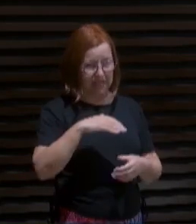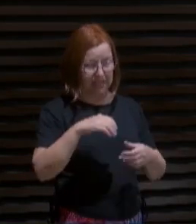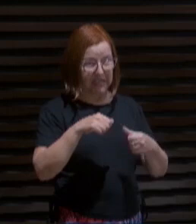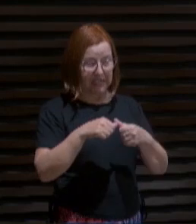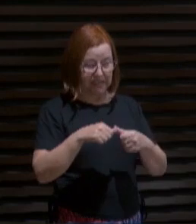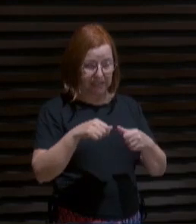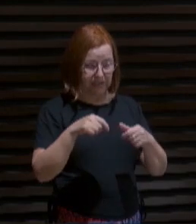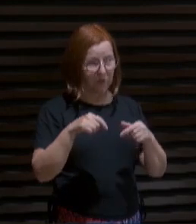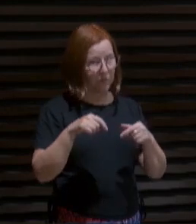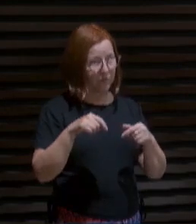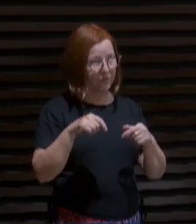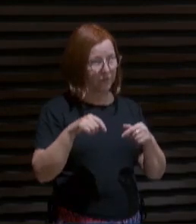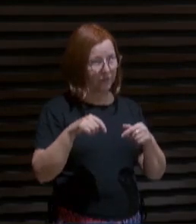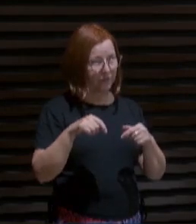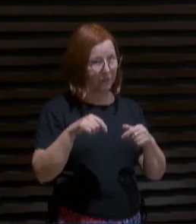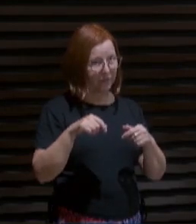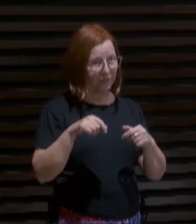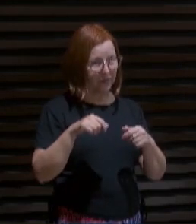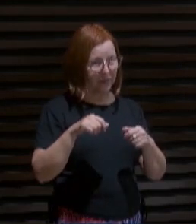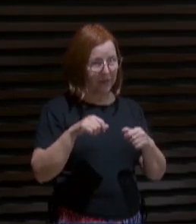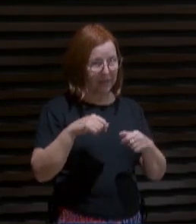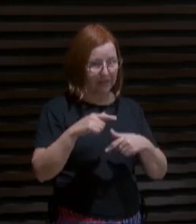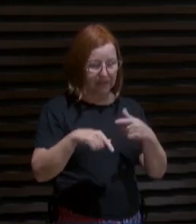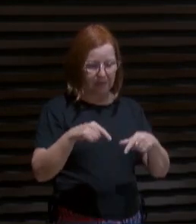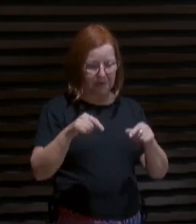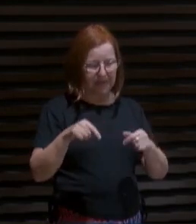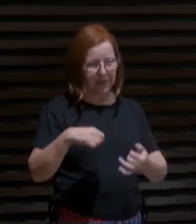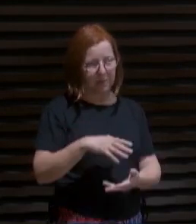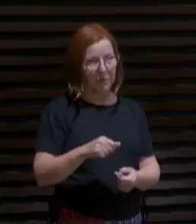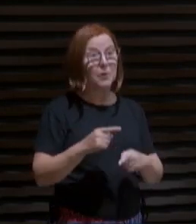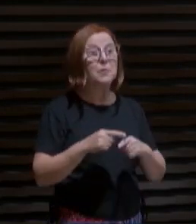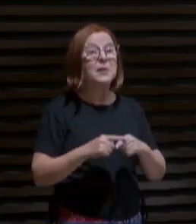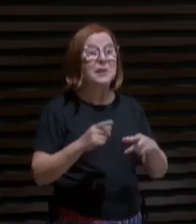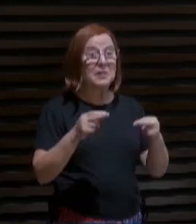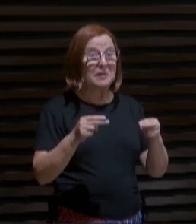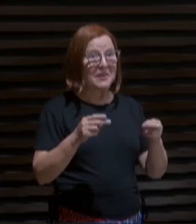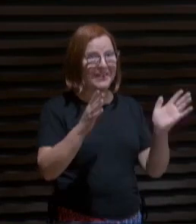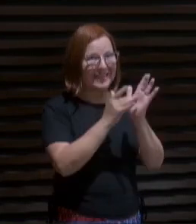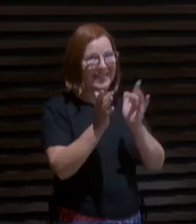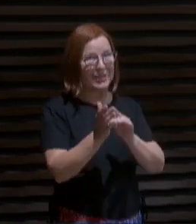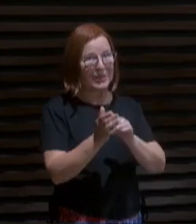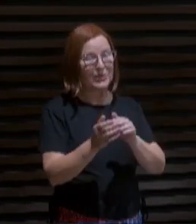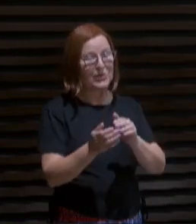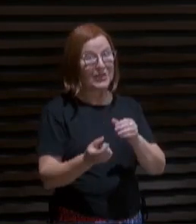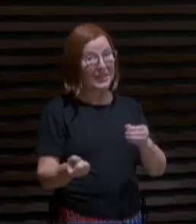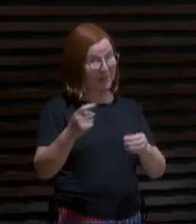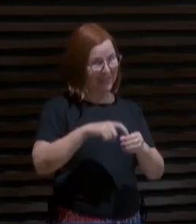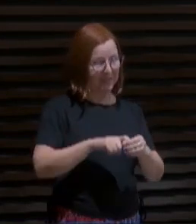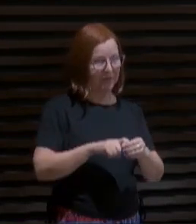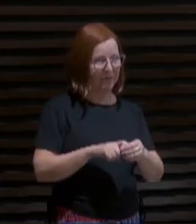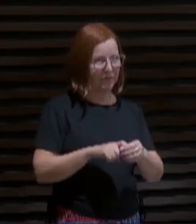percebendo que Jesus está voltando. Você lê a Bíblia toda, você encontra alguns problemas